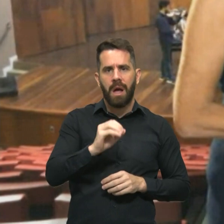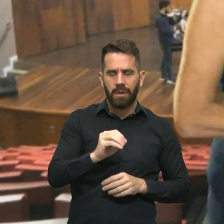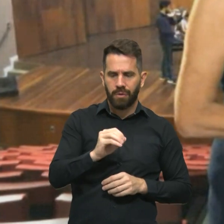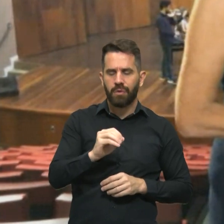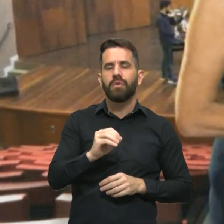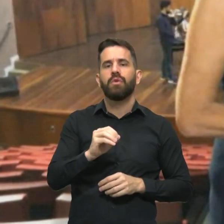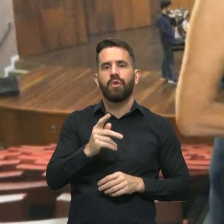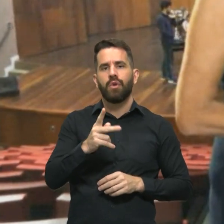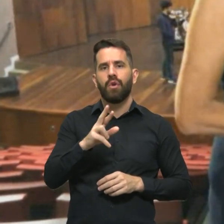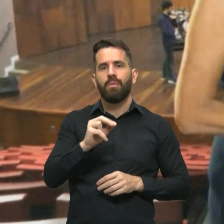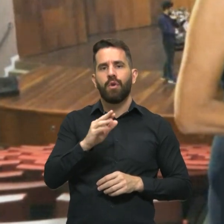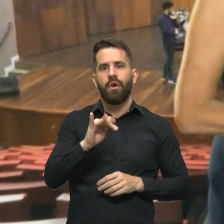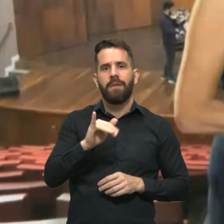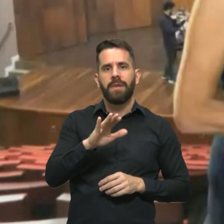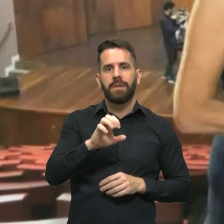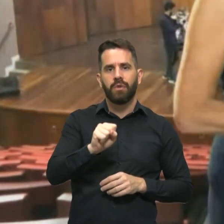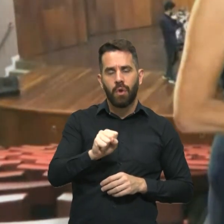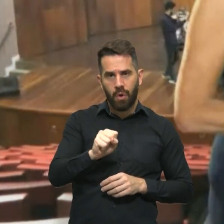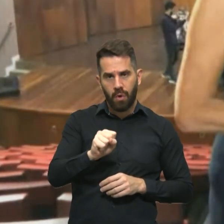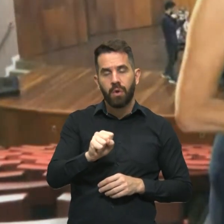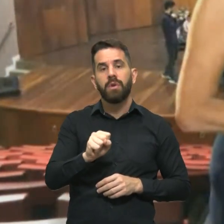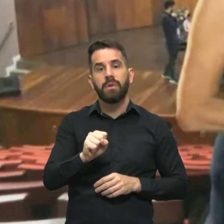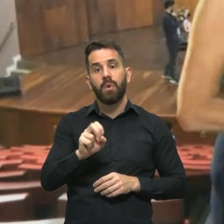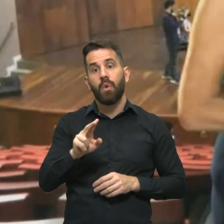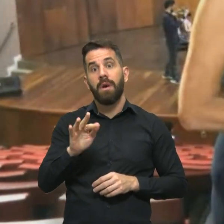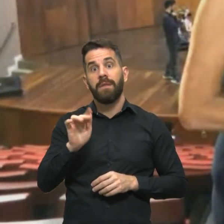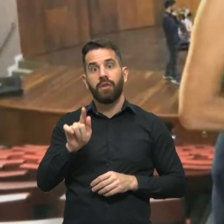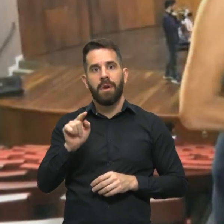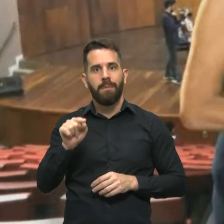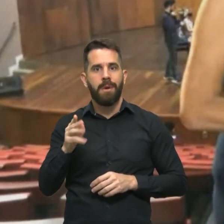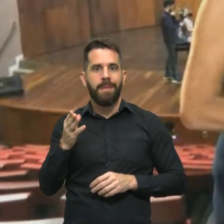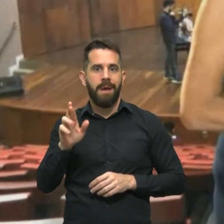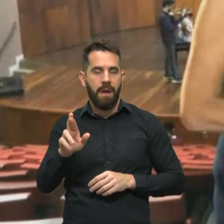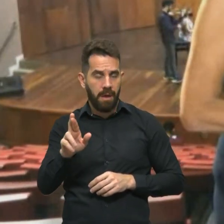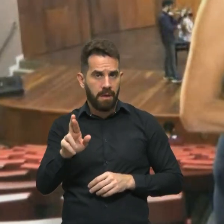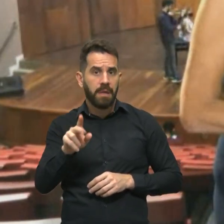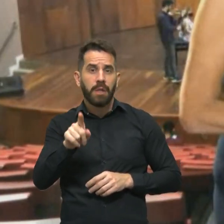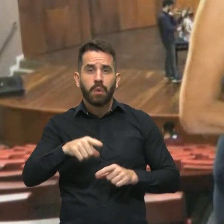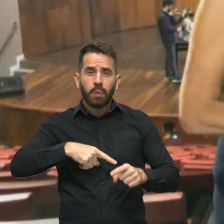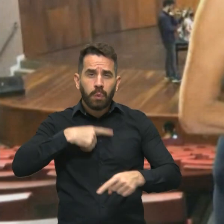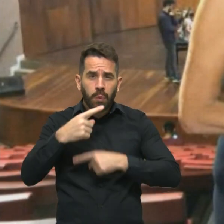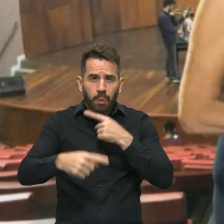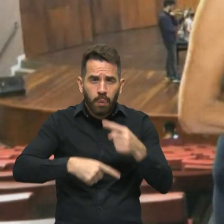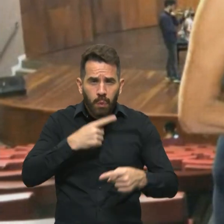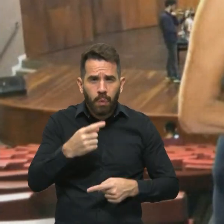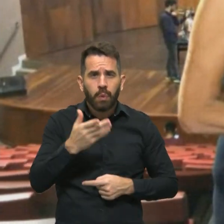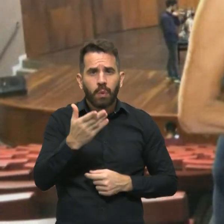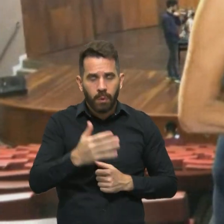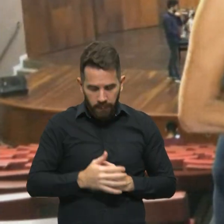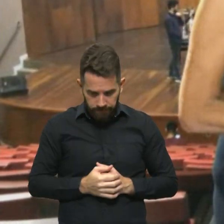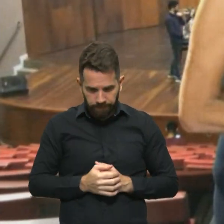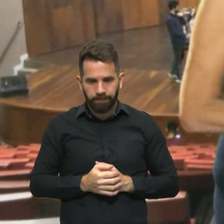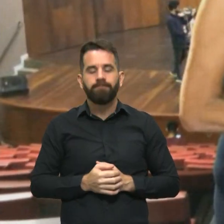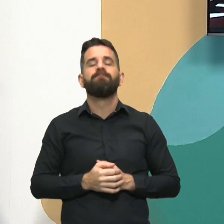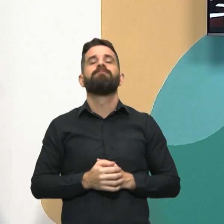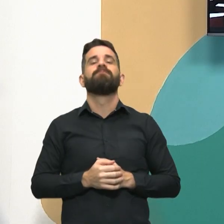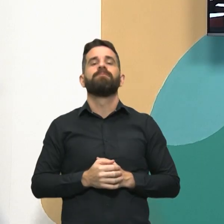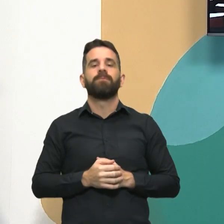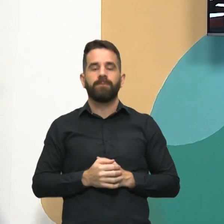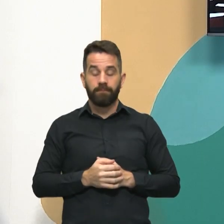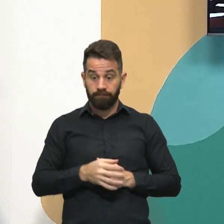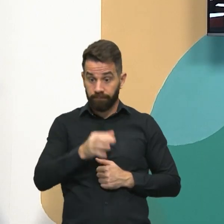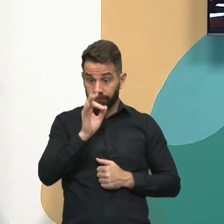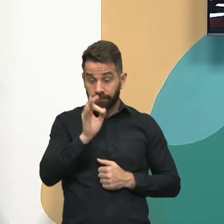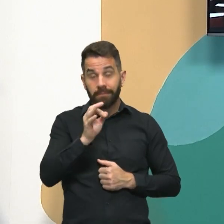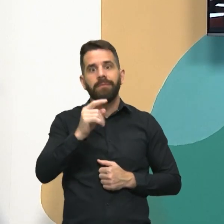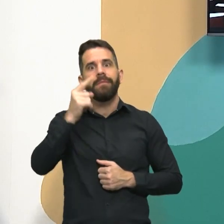espaçodasprofissões.ufg.br. Você tem mais alguma dúvida? Quer perguntar alguma coisa aqui para a professora Dulce? O que eu ia